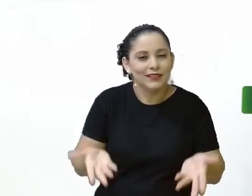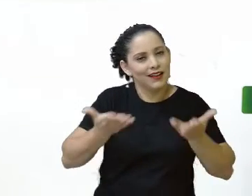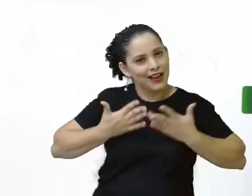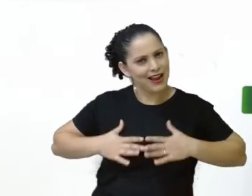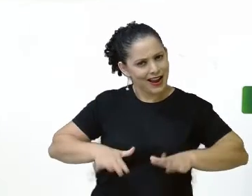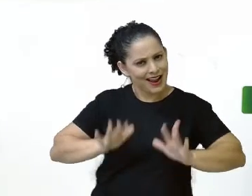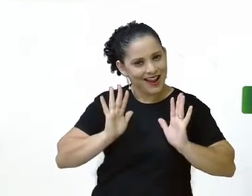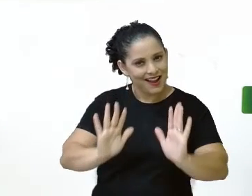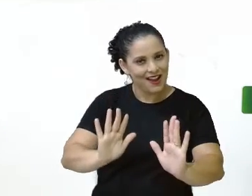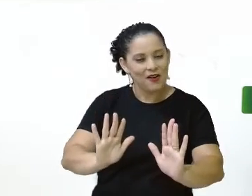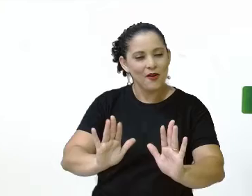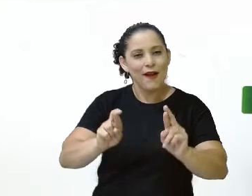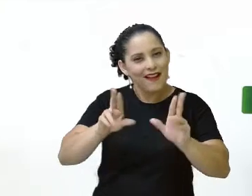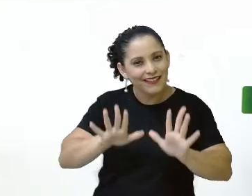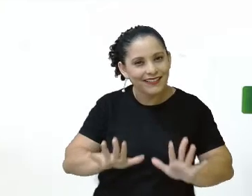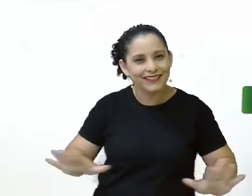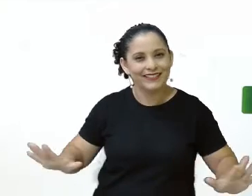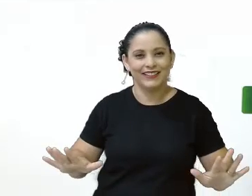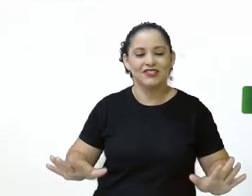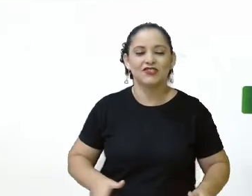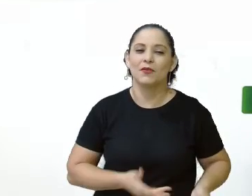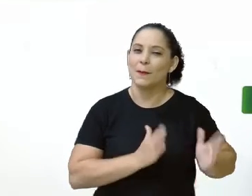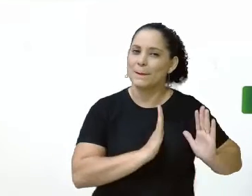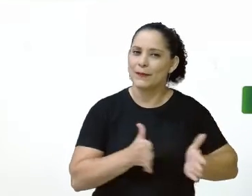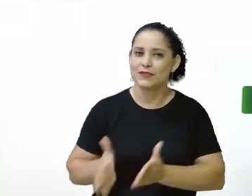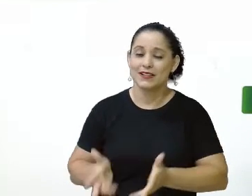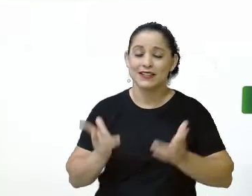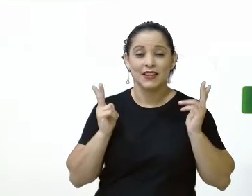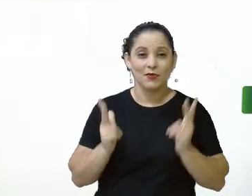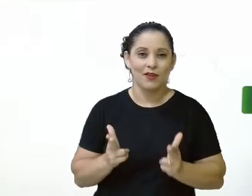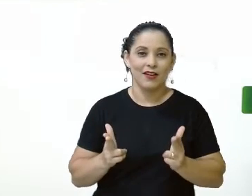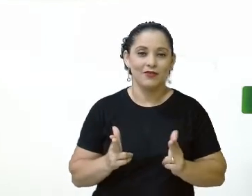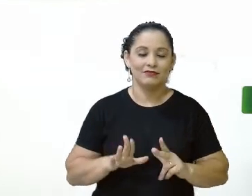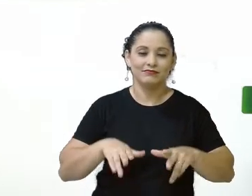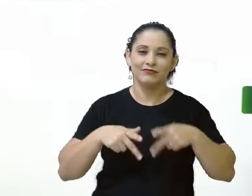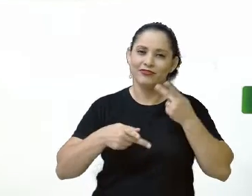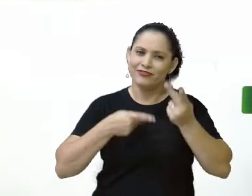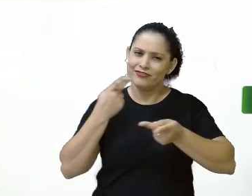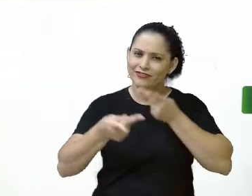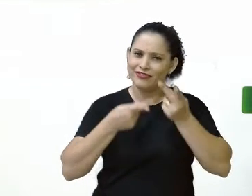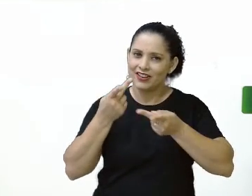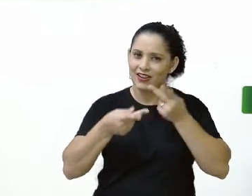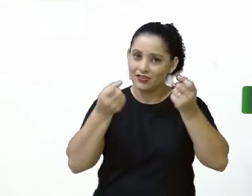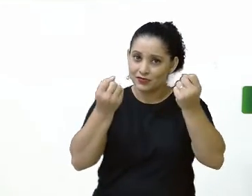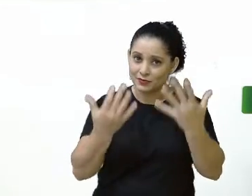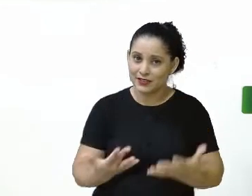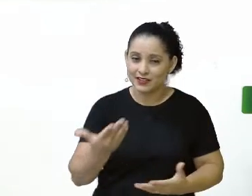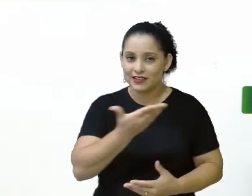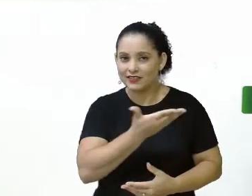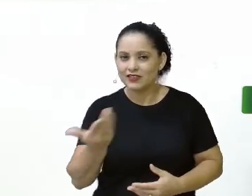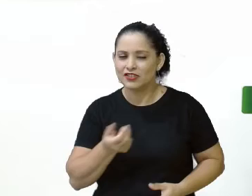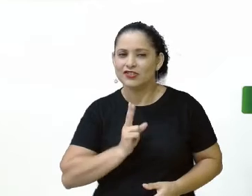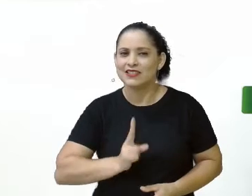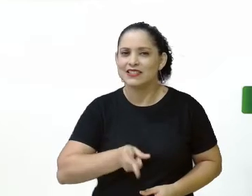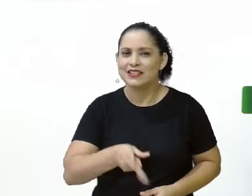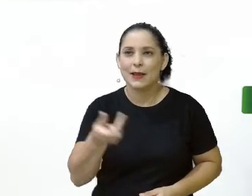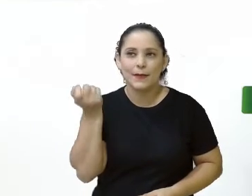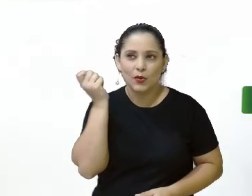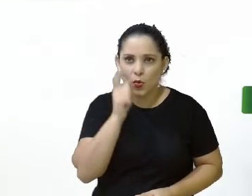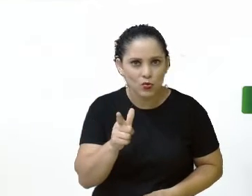fique tranquilo, é o mesmo processo. Quando eu disse para vocês que nem sempre a gente vai